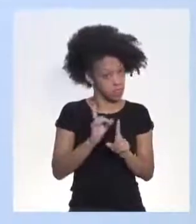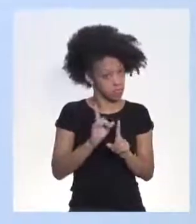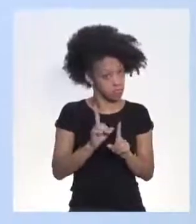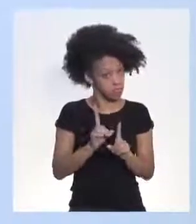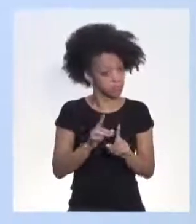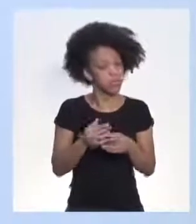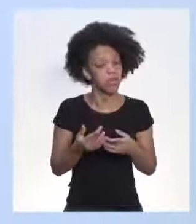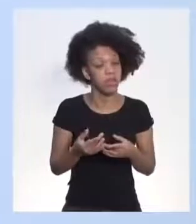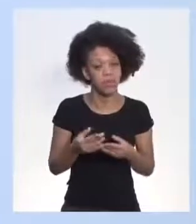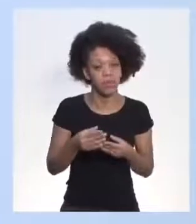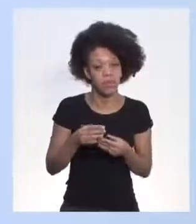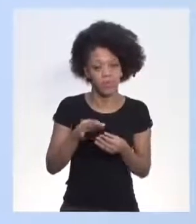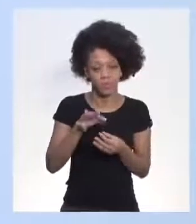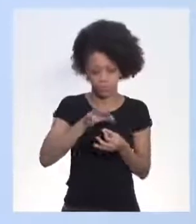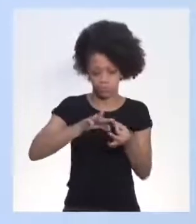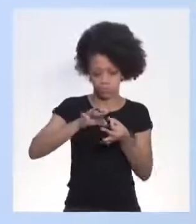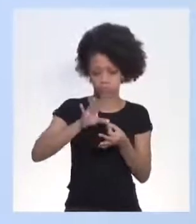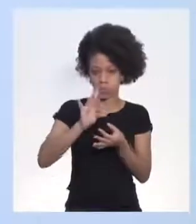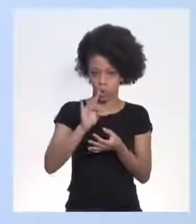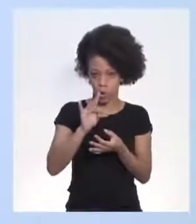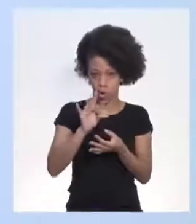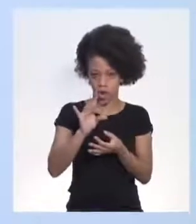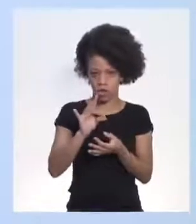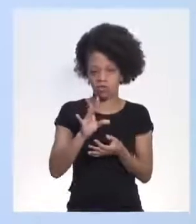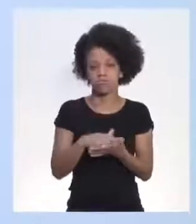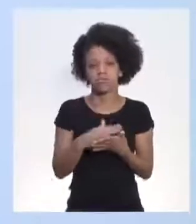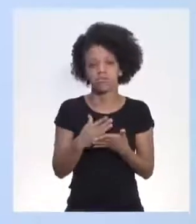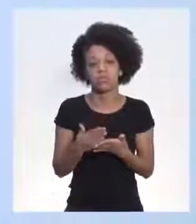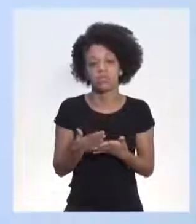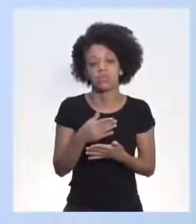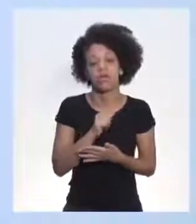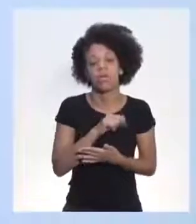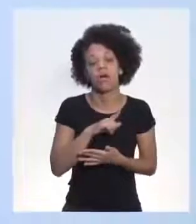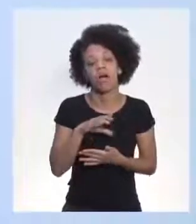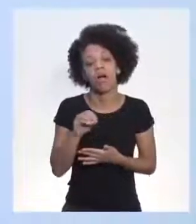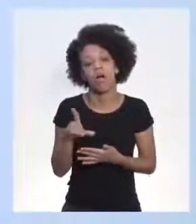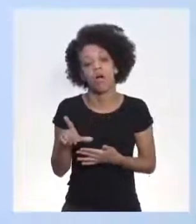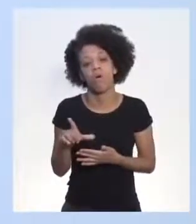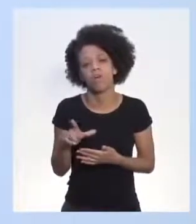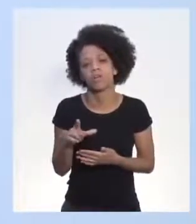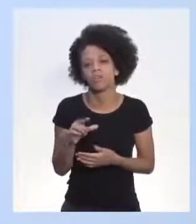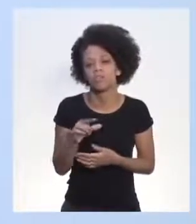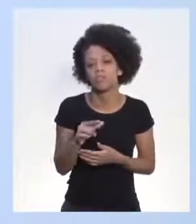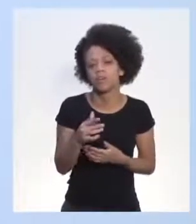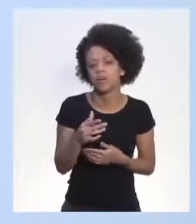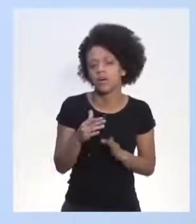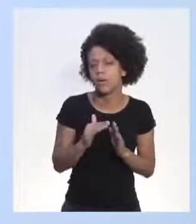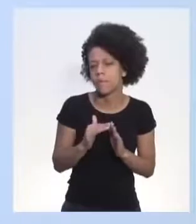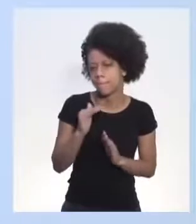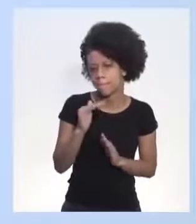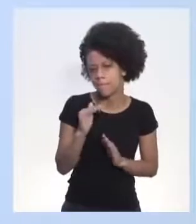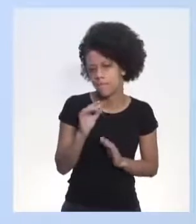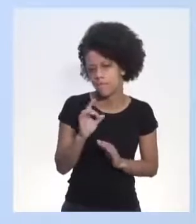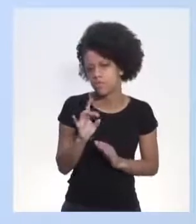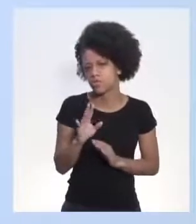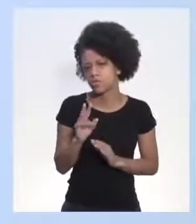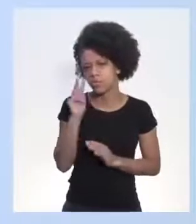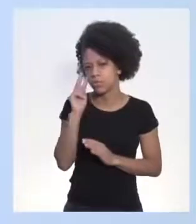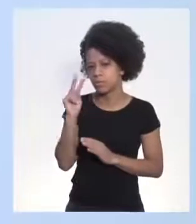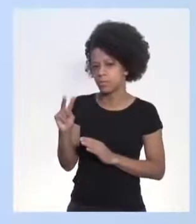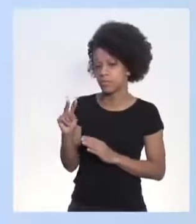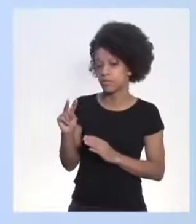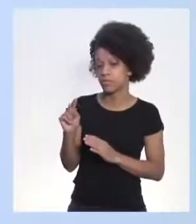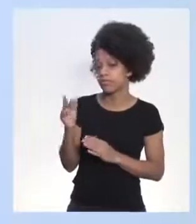Eu vedei aqui, ó. Eu vedei e coloquei álcool. Só que eu coloquei álcool um pouquinho assim para cima, ó, só para vocês verem a